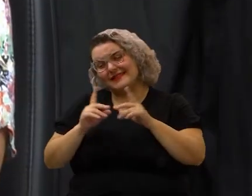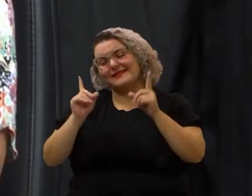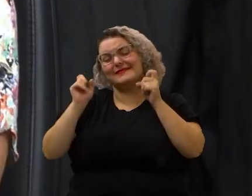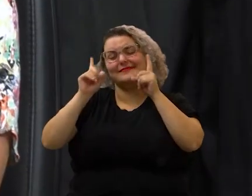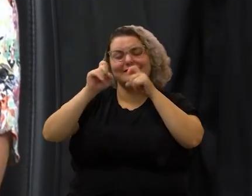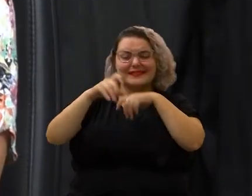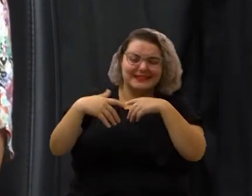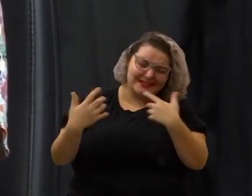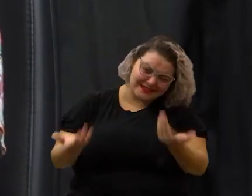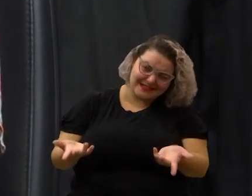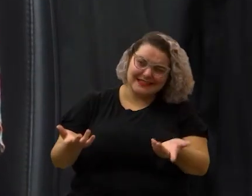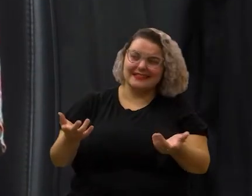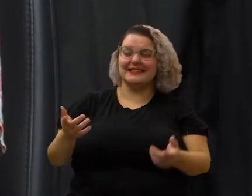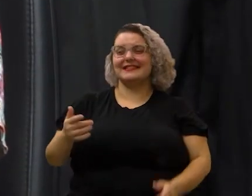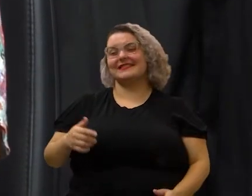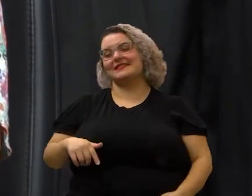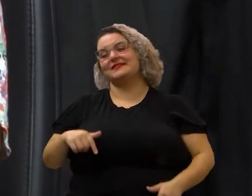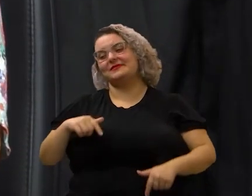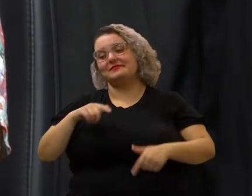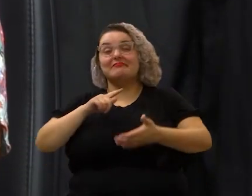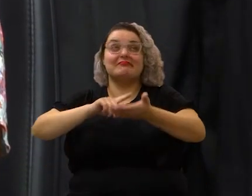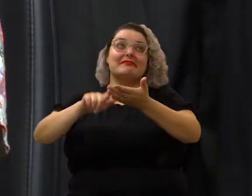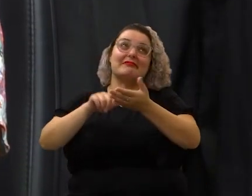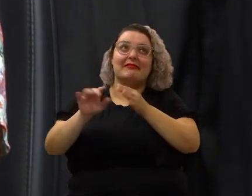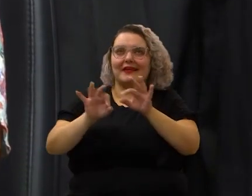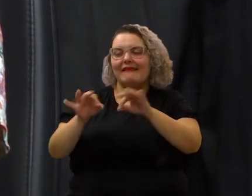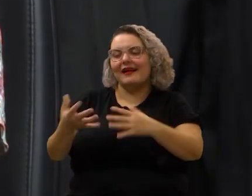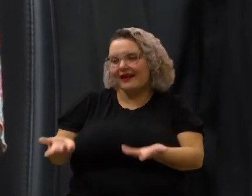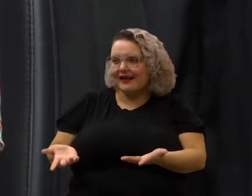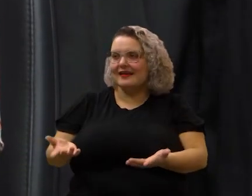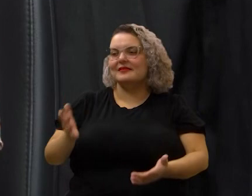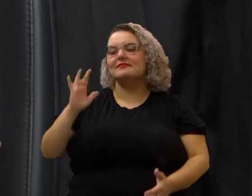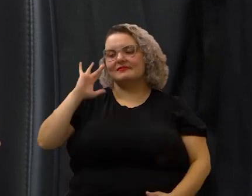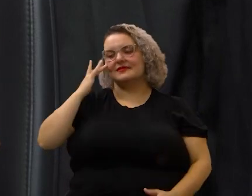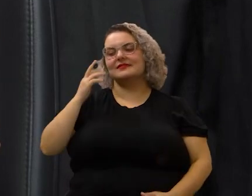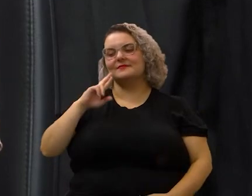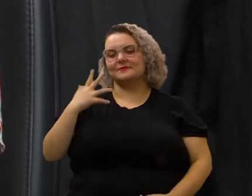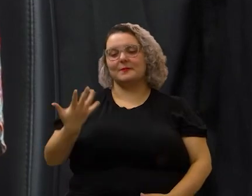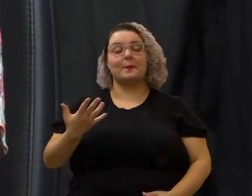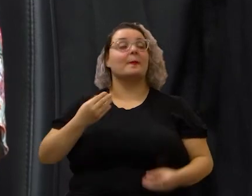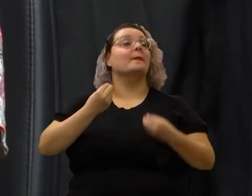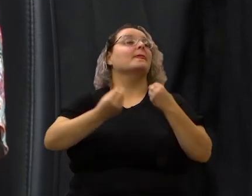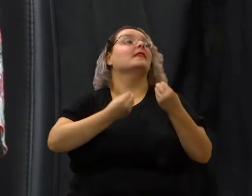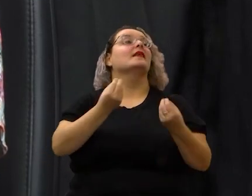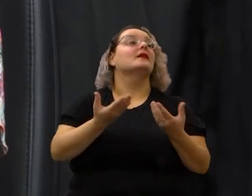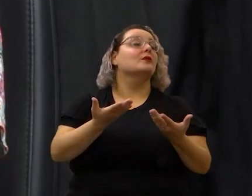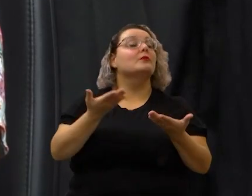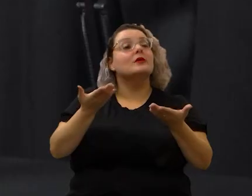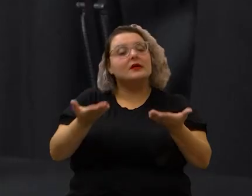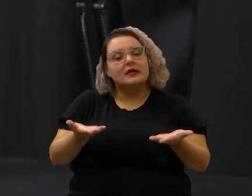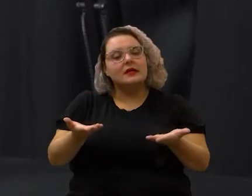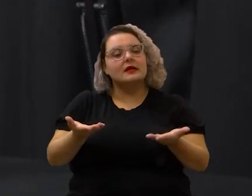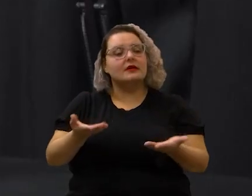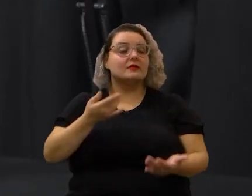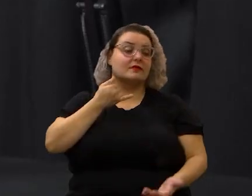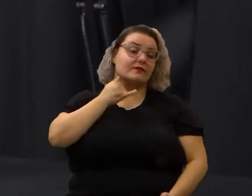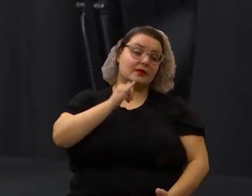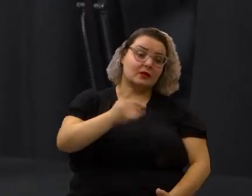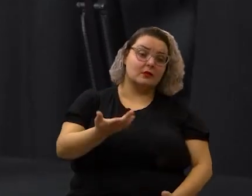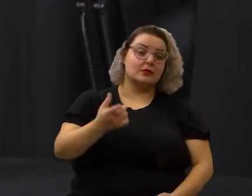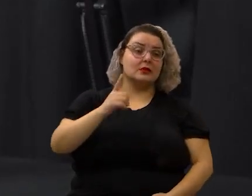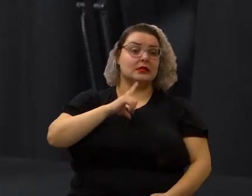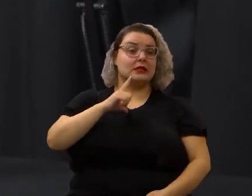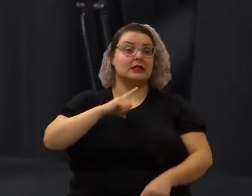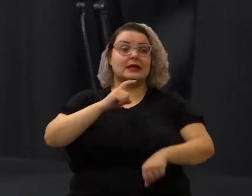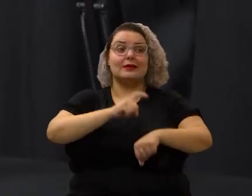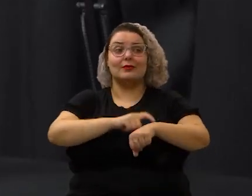dá mais trabalho, Dá, né? Mas eu acho que a gente vai resolver. E como que é essa questão para você? Que nem você disse,